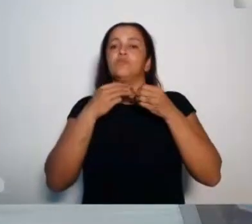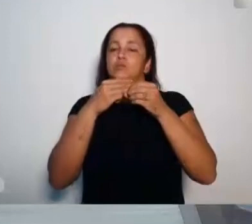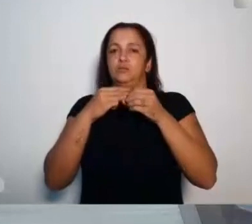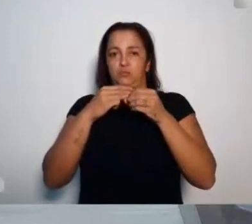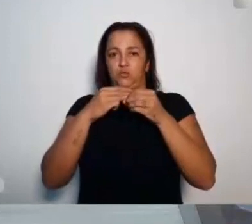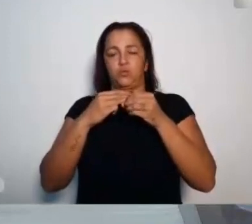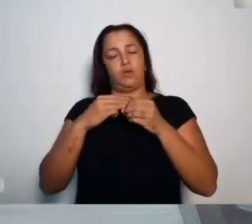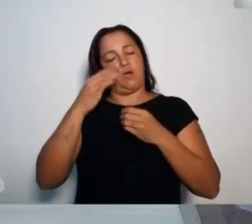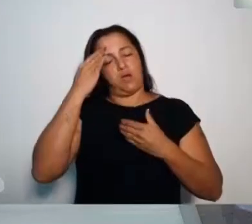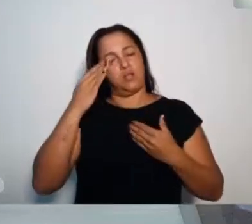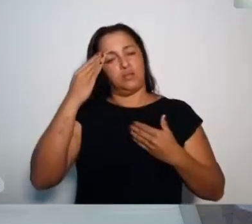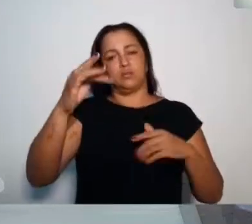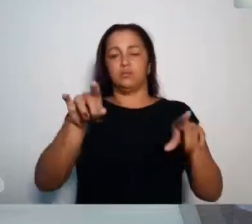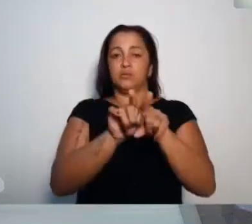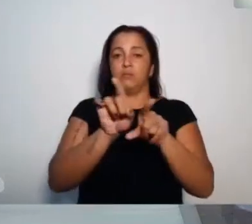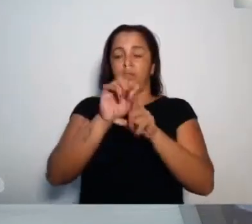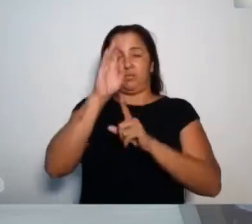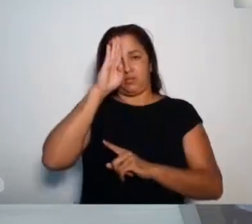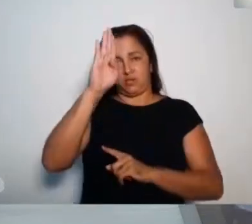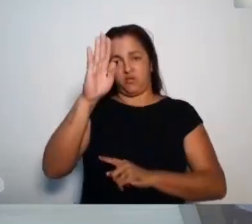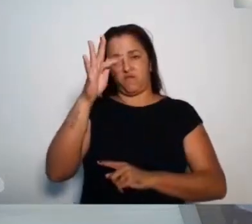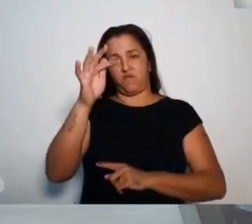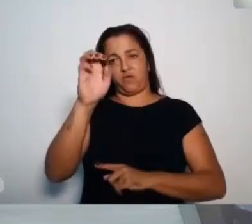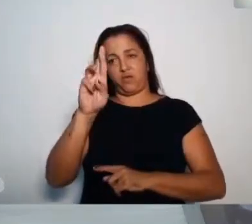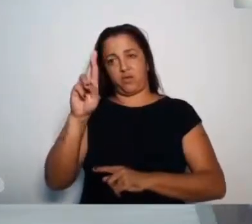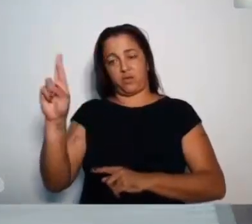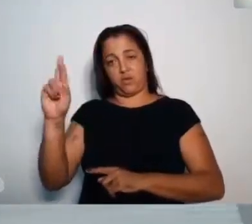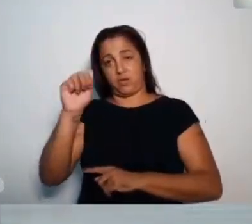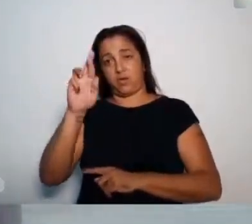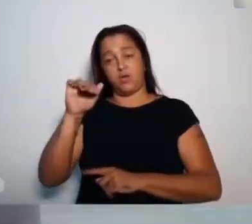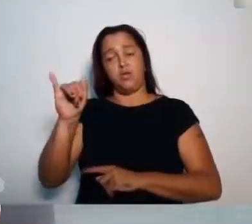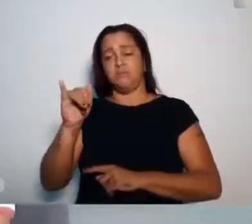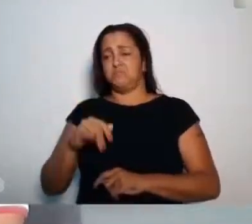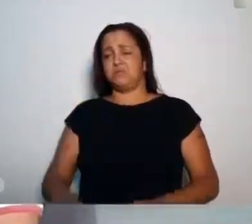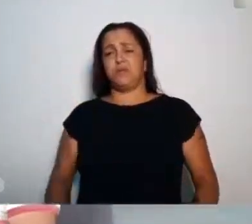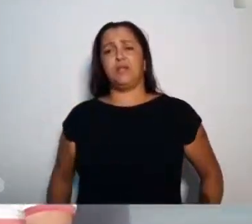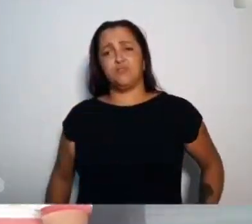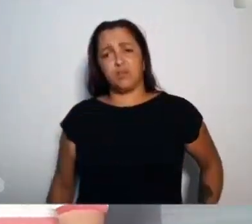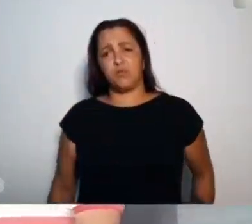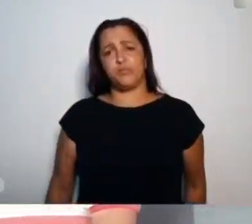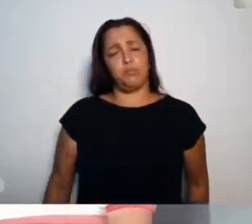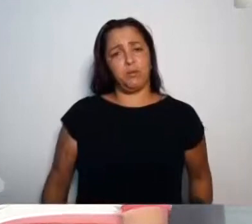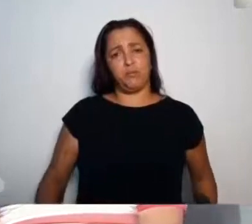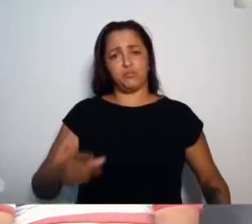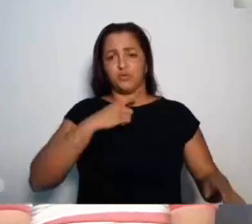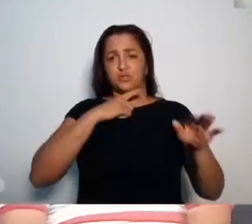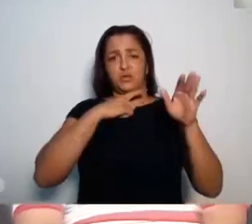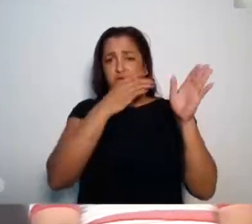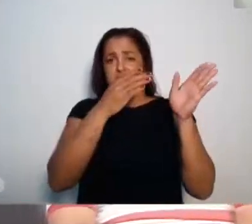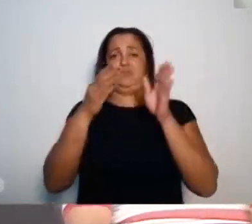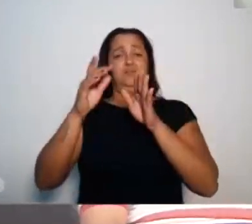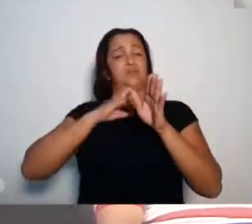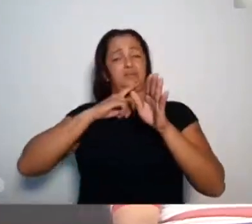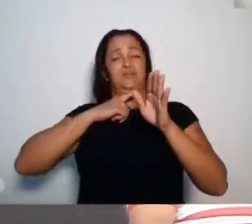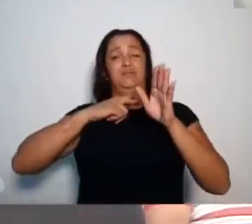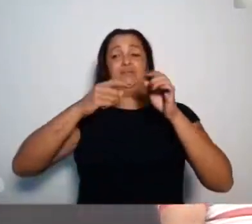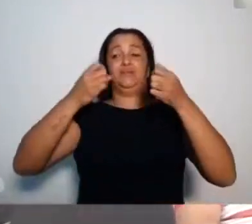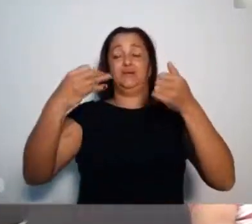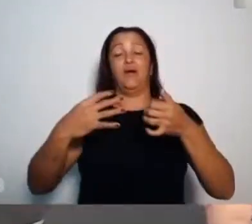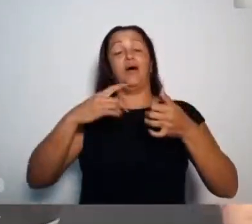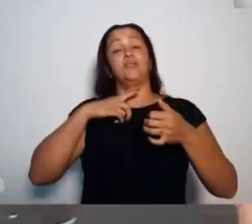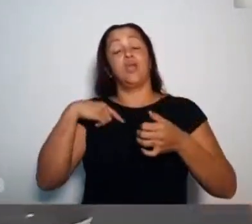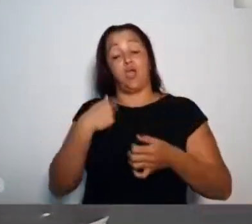agradecer ao tenente Ferrari e agradecer a todos a presença, agradecer a todos os senhores e senhoras. Eu